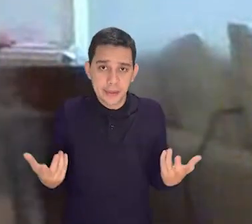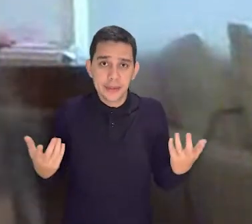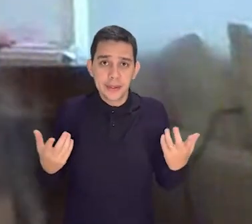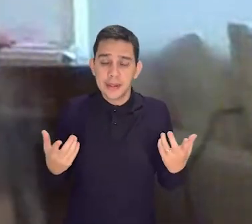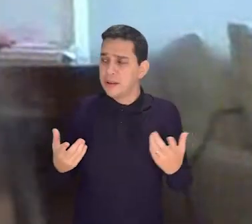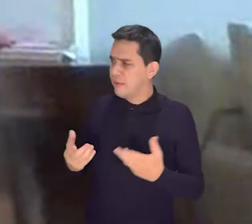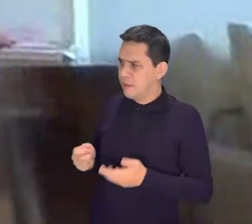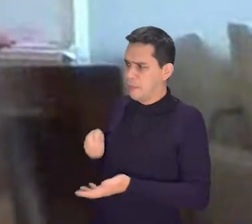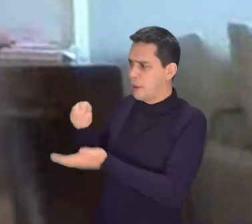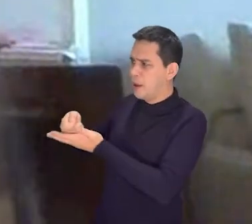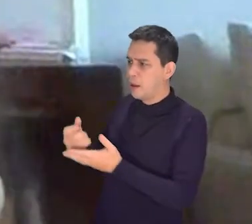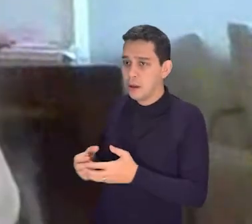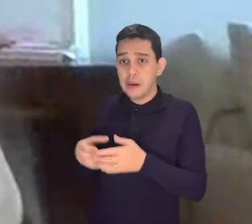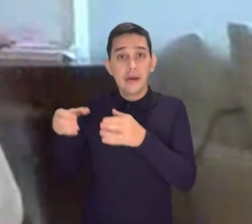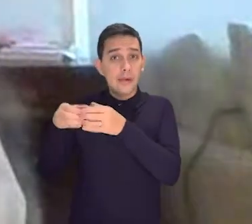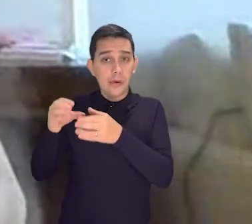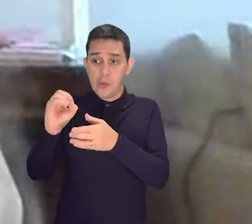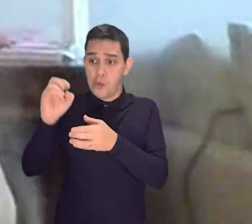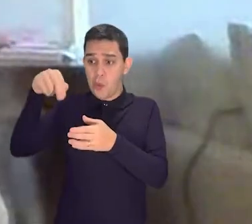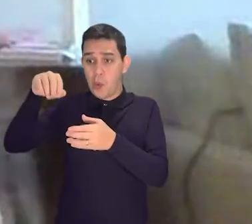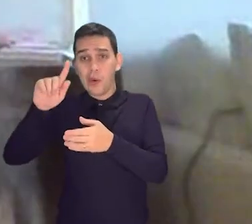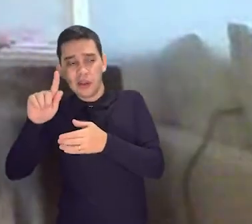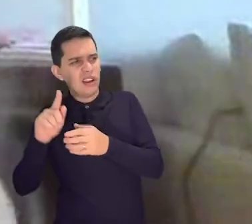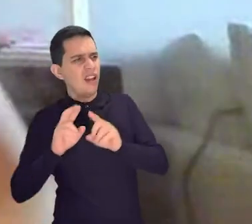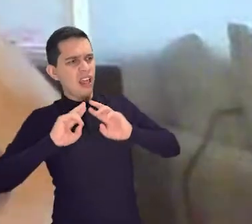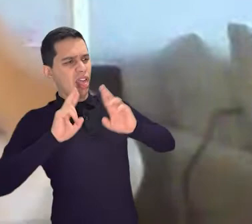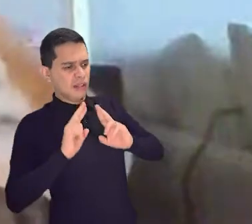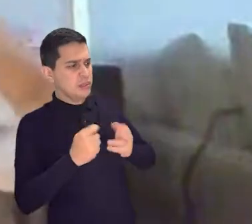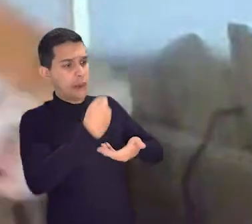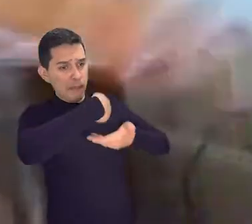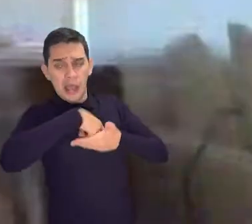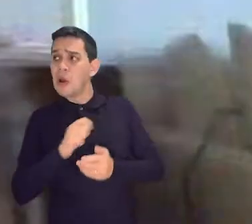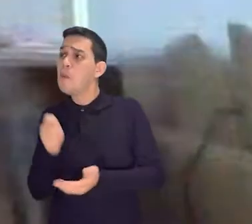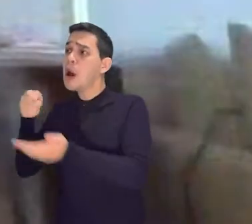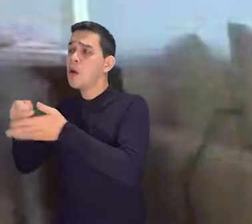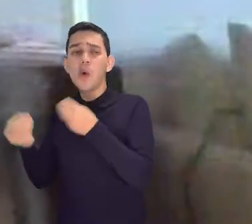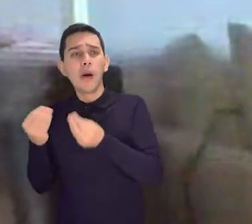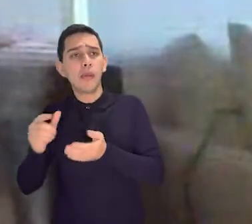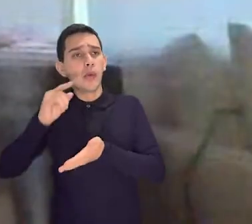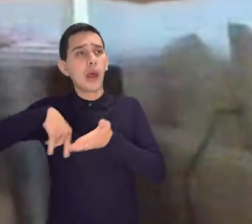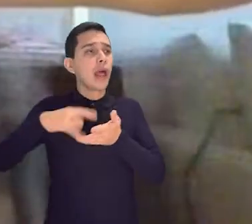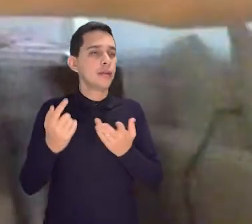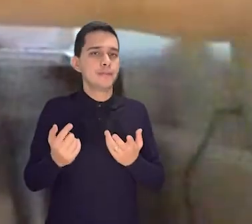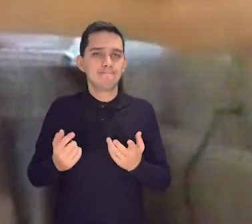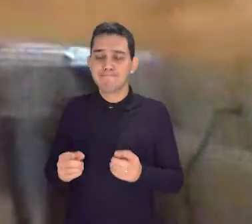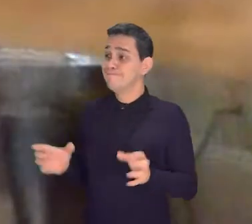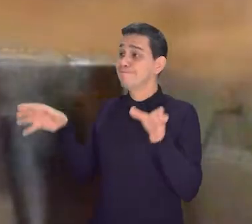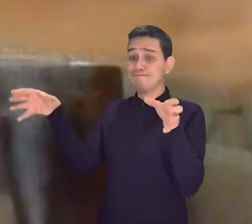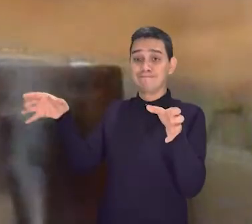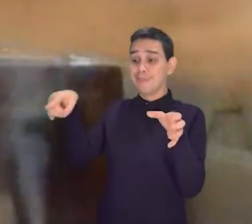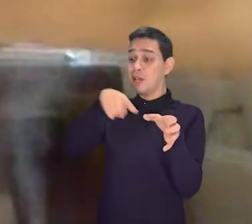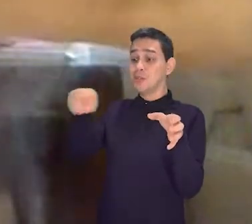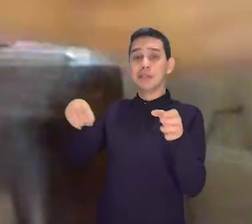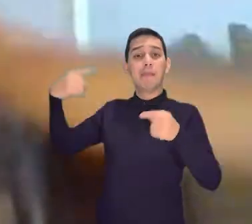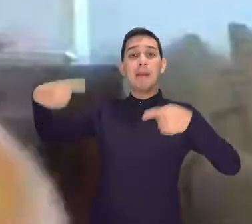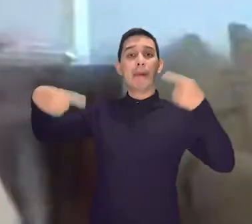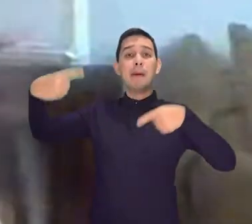e adequadamente, eles de fato não estão fazendo esse repasse. Fato é que na ponta o serviço não está sendo